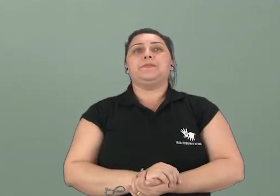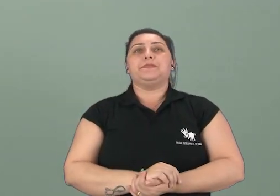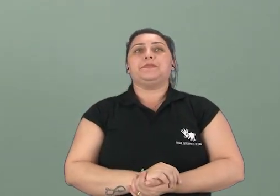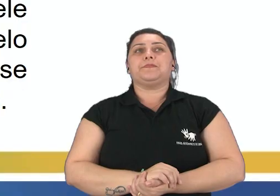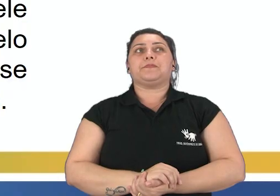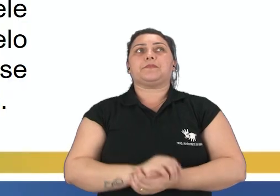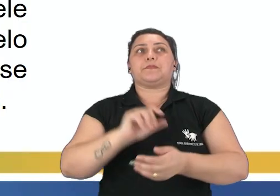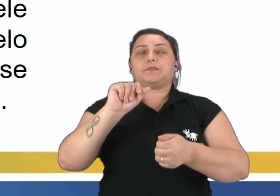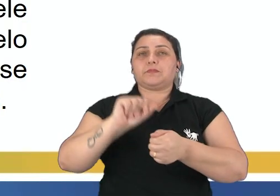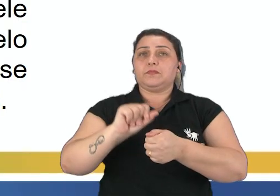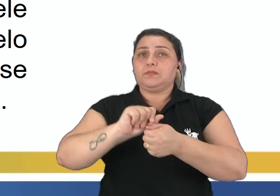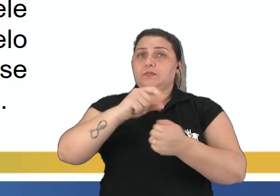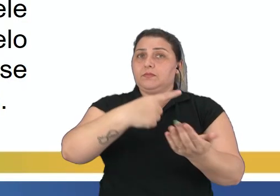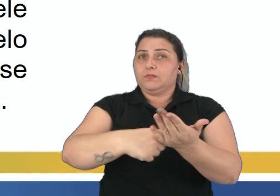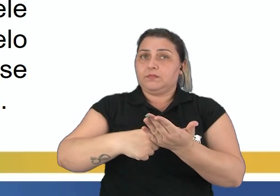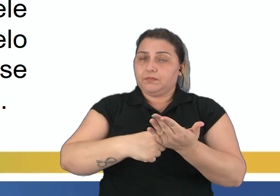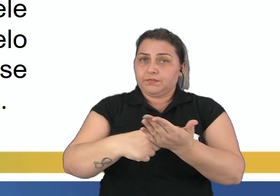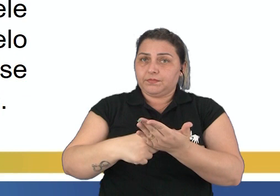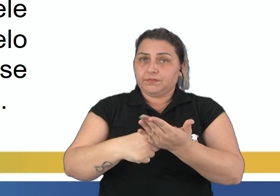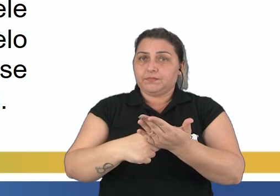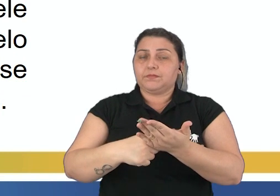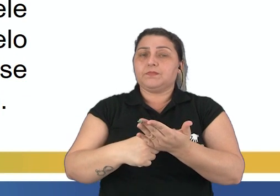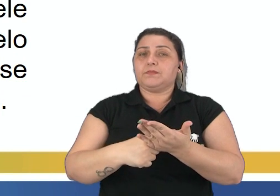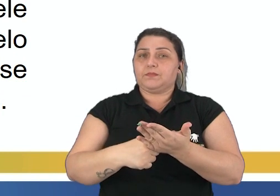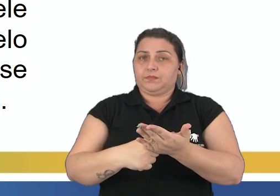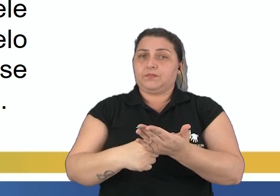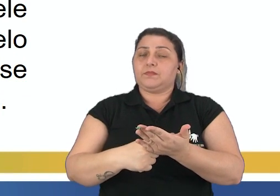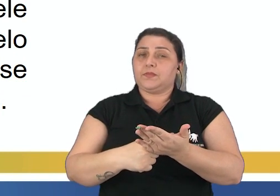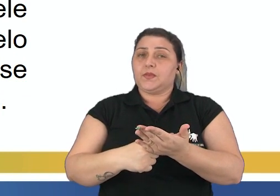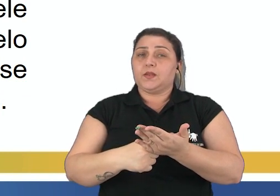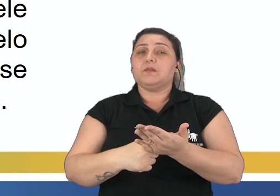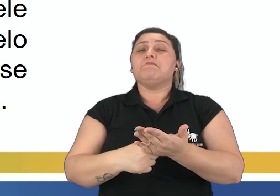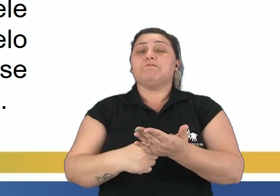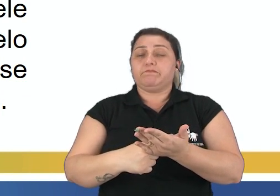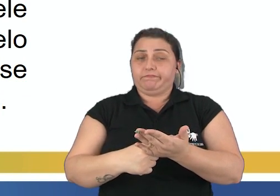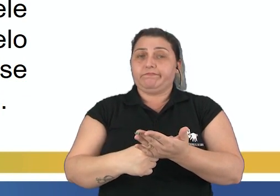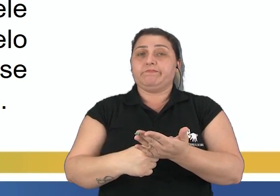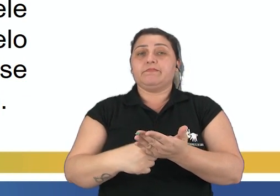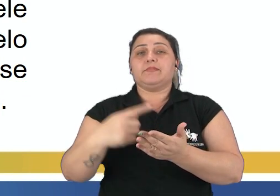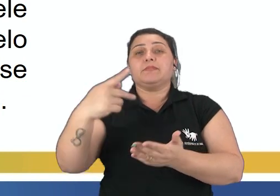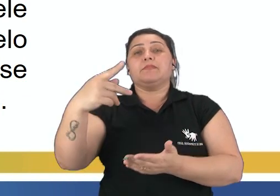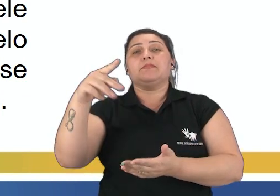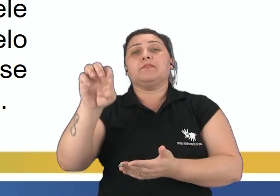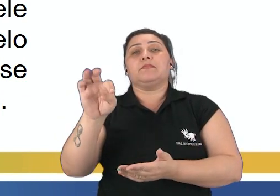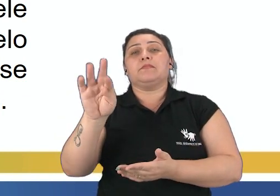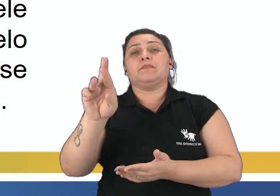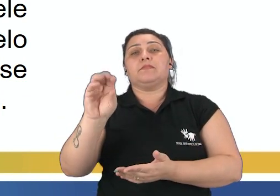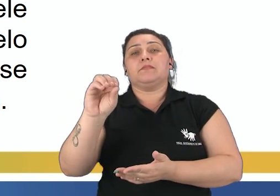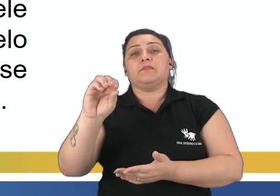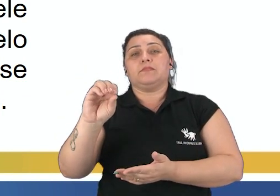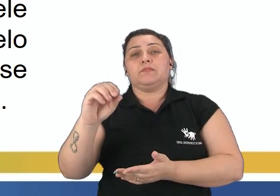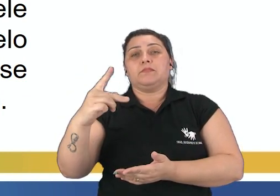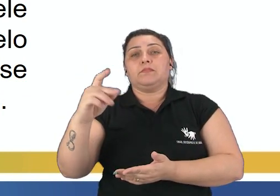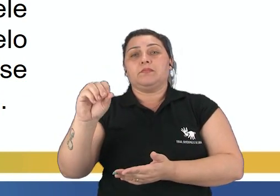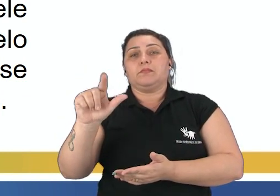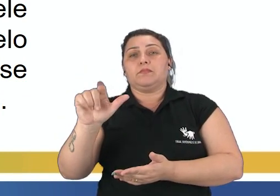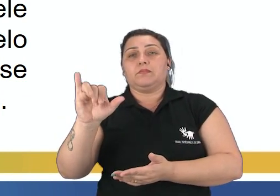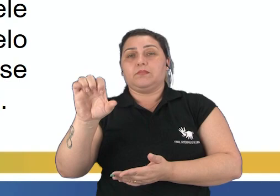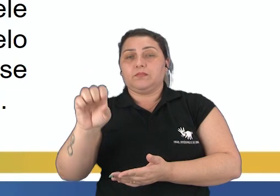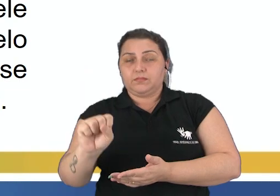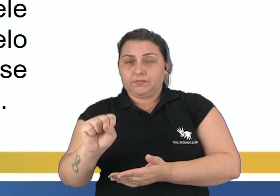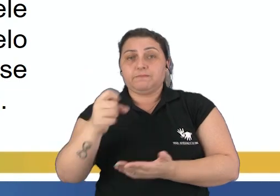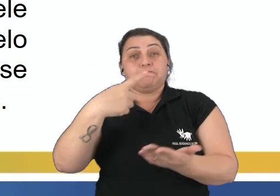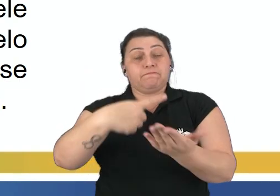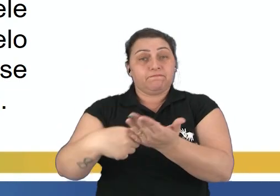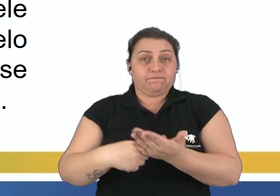aí foi feito um tratado. Esse tratado é como se fosse um acordo, o Tratado de Petrópolis. Foi esse